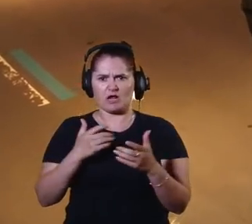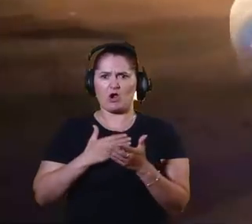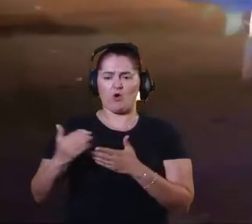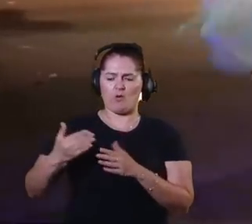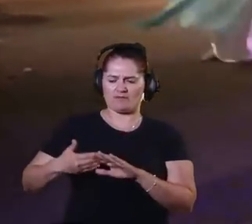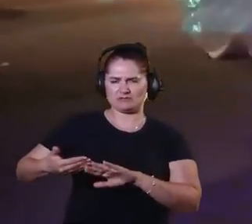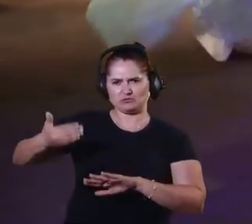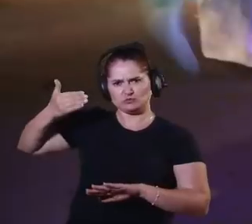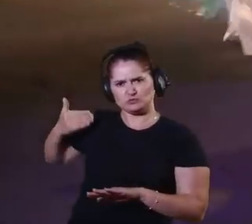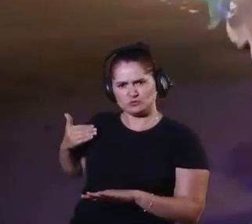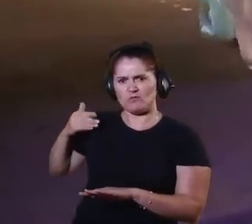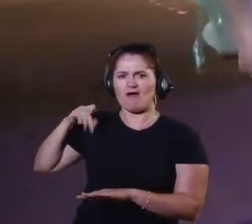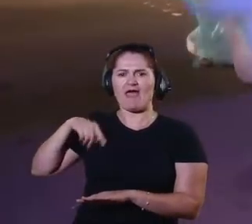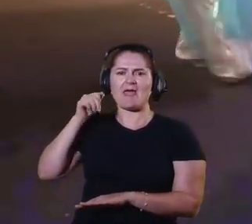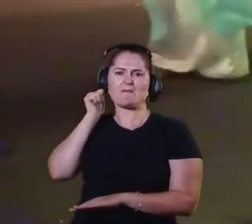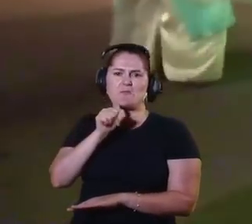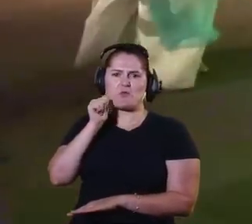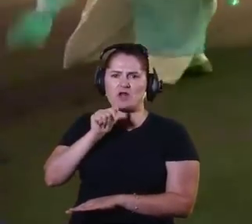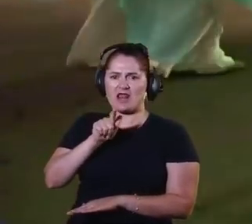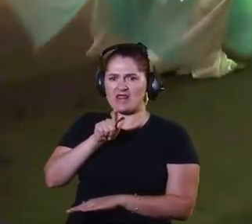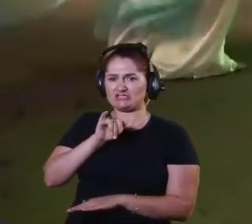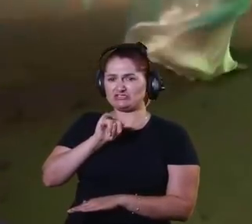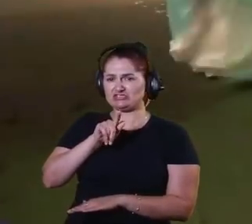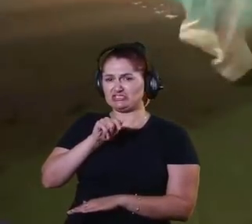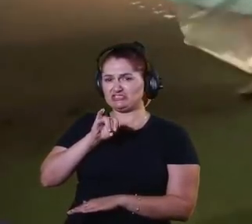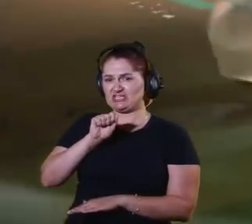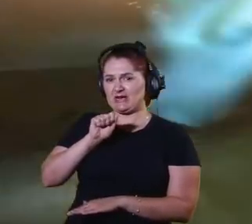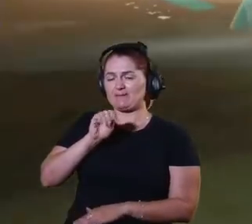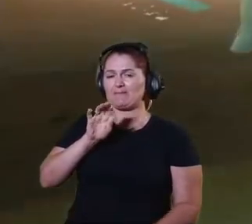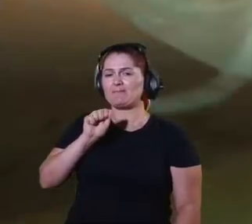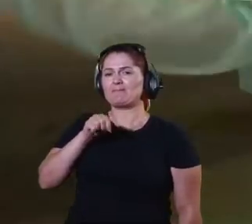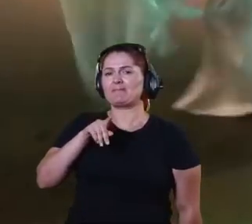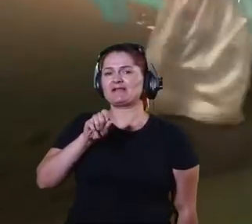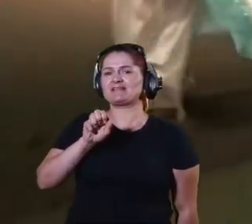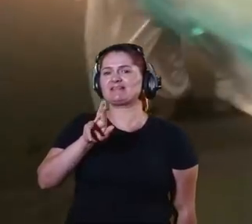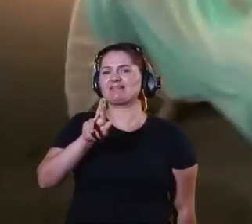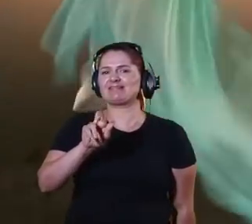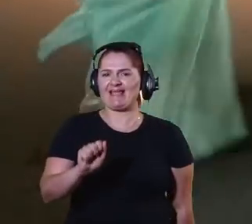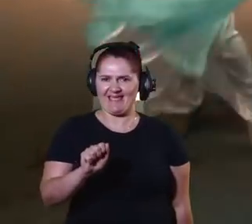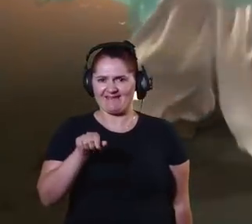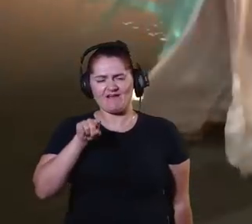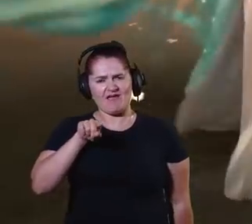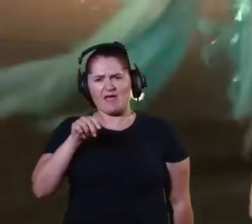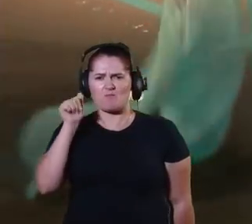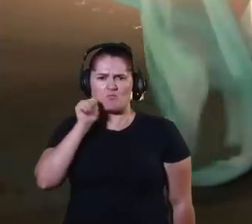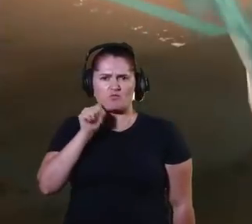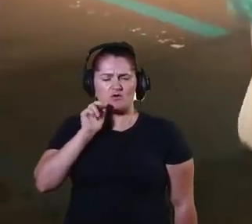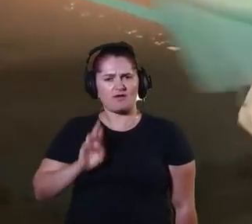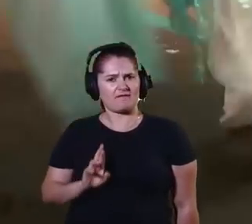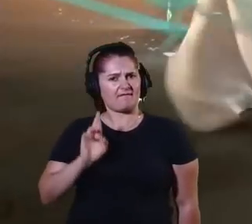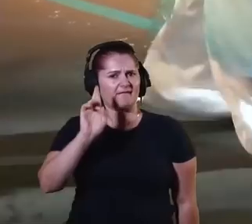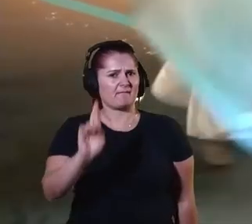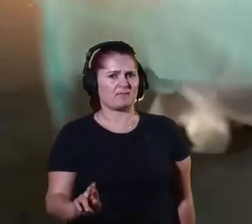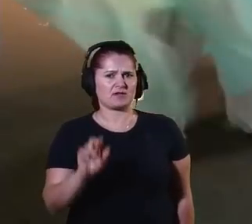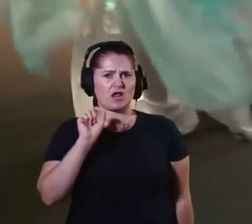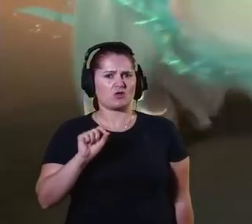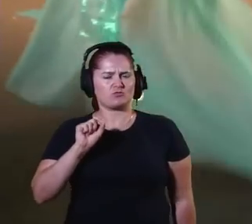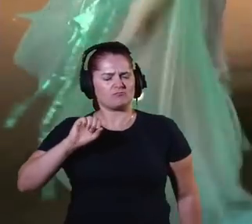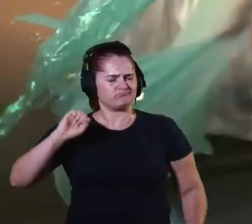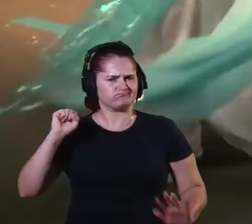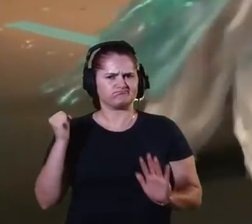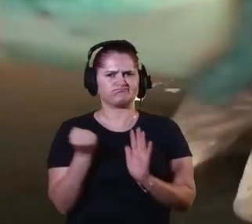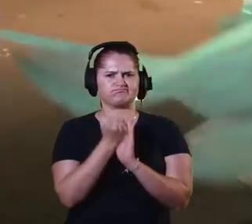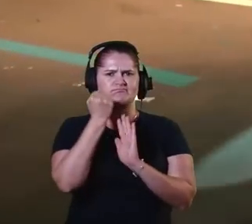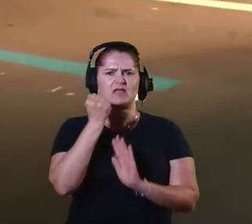Bandeira, que é o símbolo da mulher, da luta da mulher, da presença da mulher, a mulher metalúrgica, que mostrou que a mulher